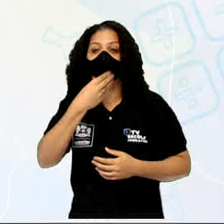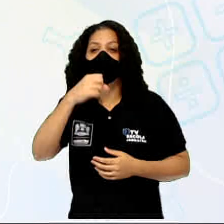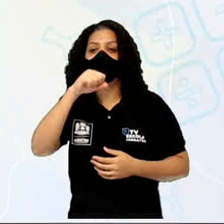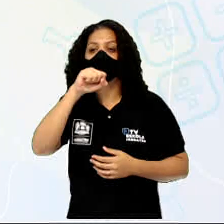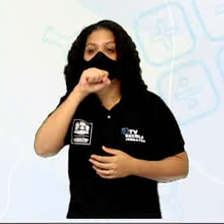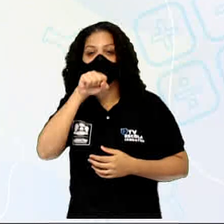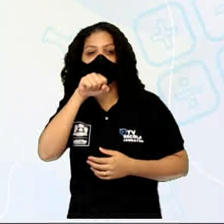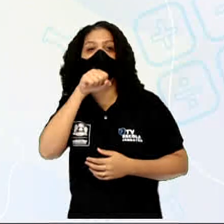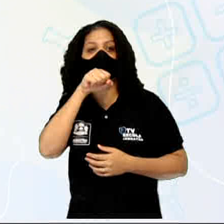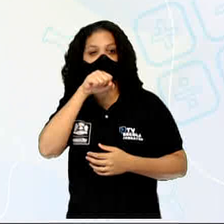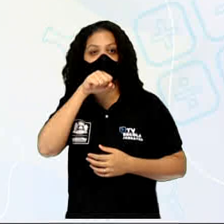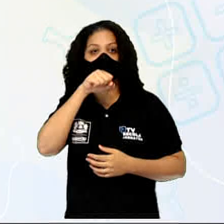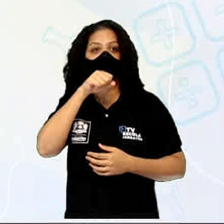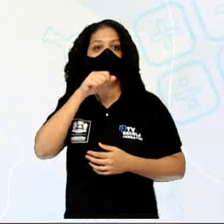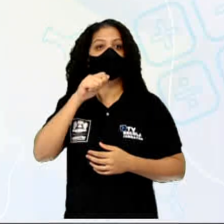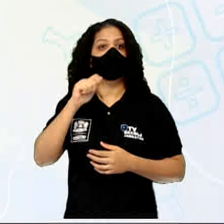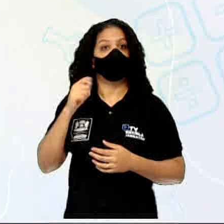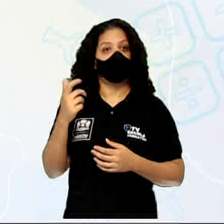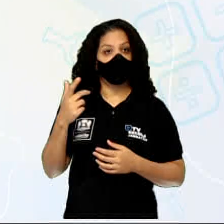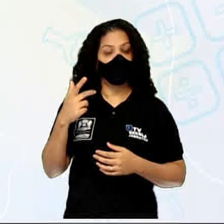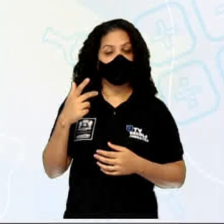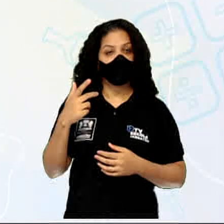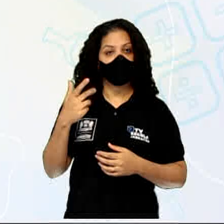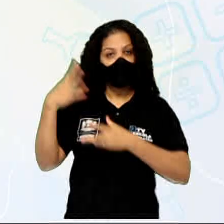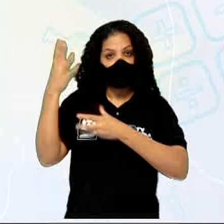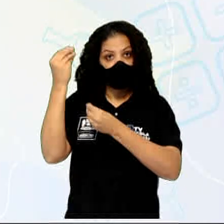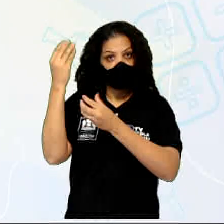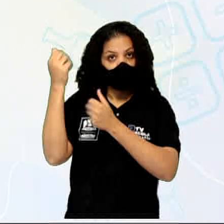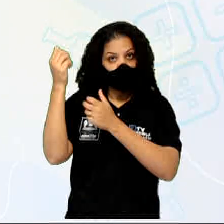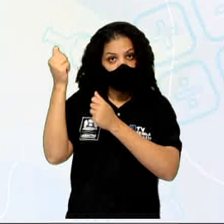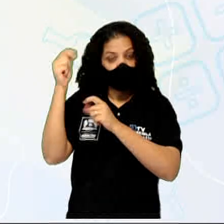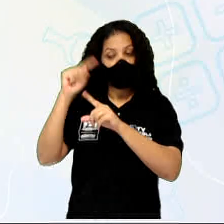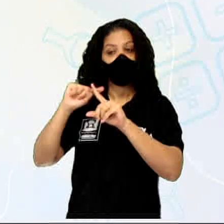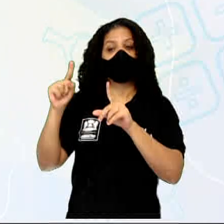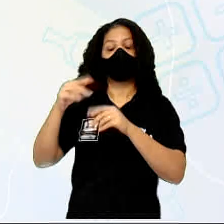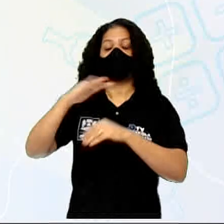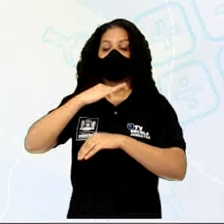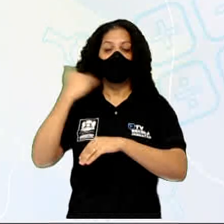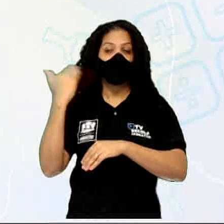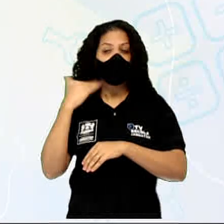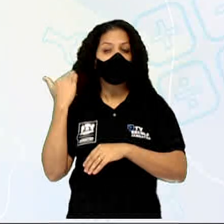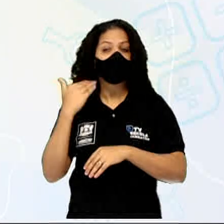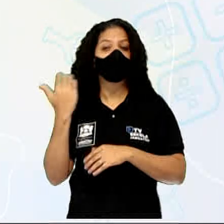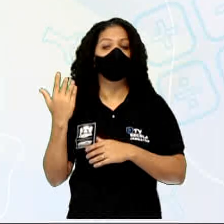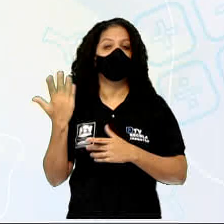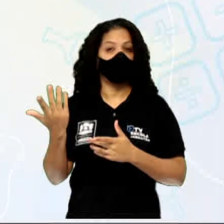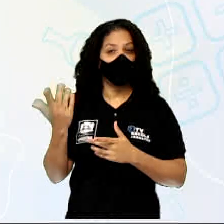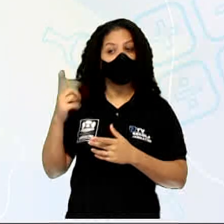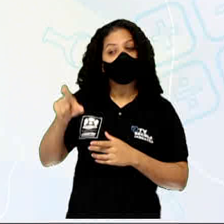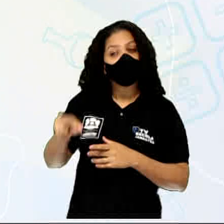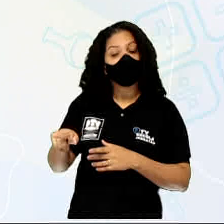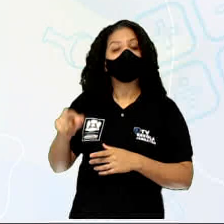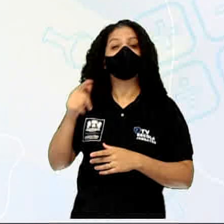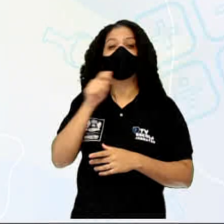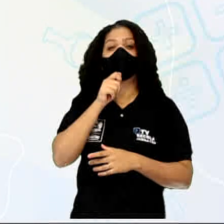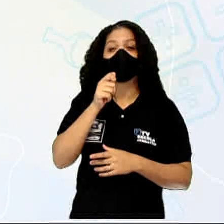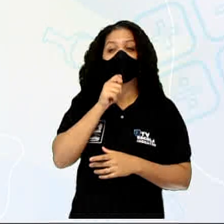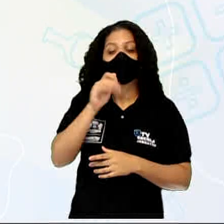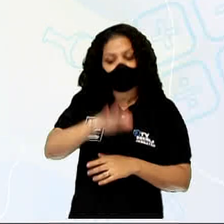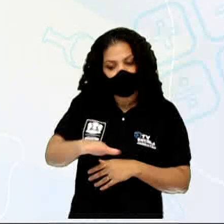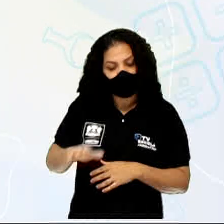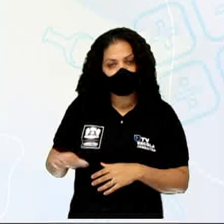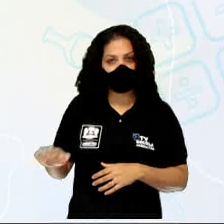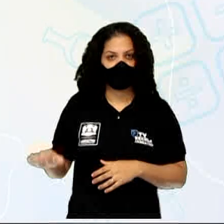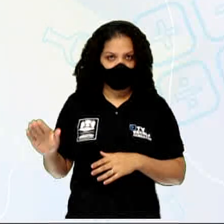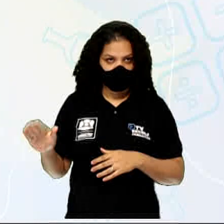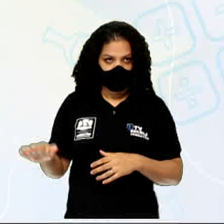quando Quino ainda era criança. Após terminar a escola primária, o pequeno Joaquim decidiu